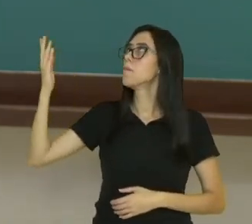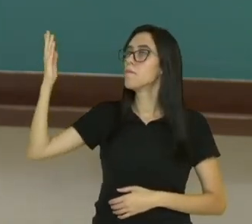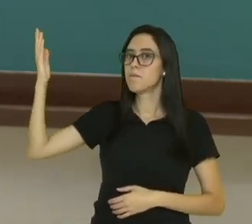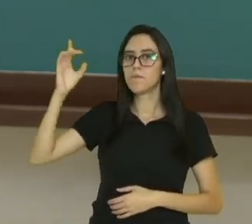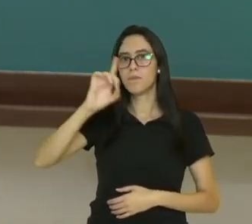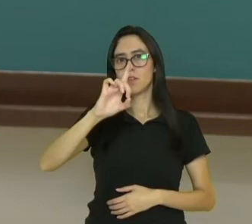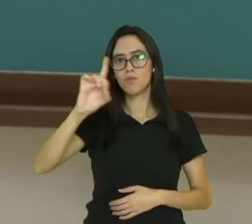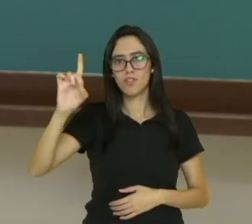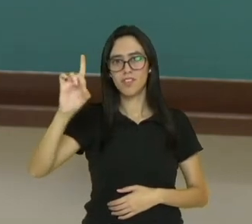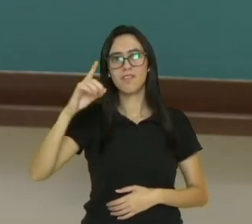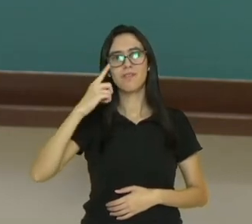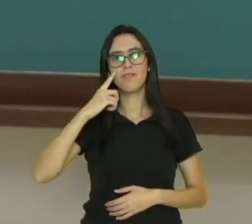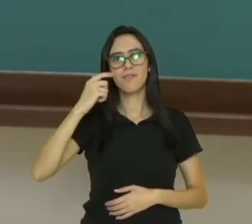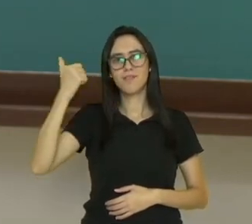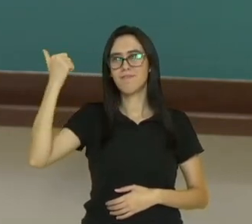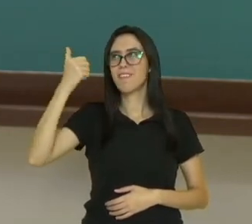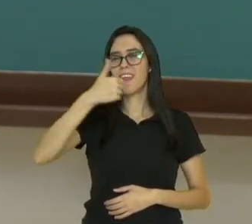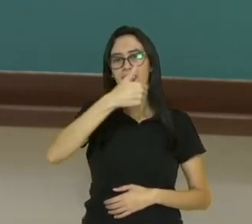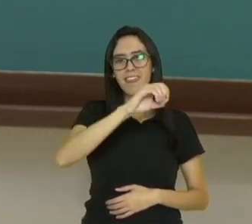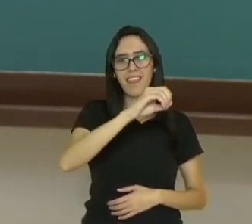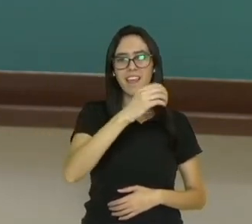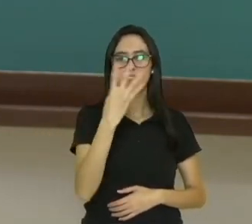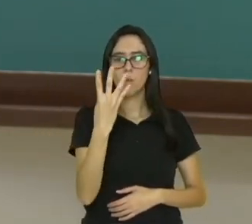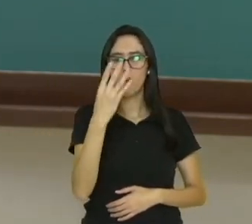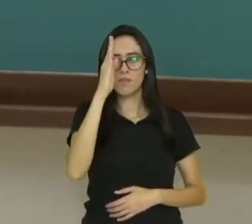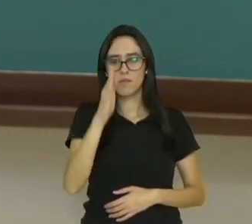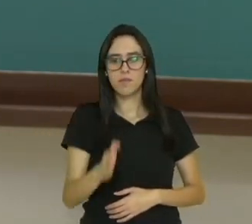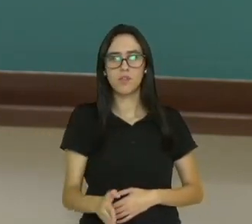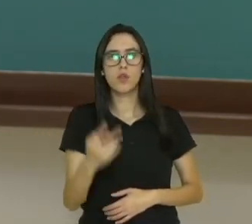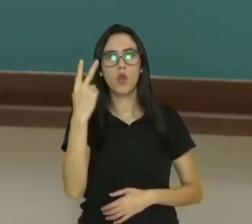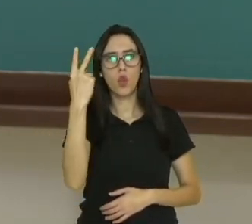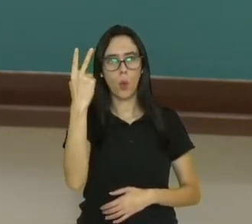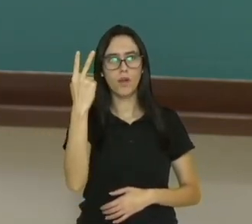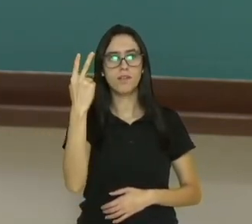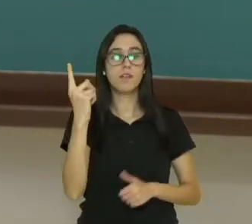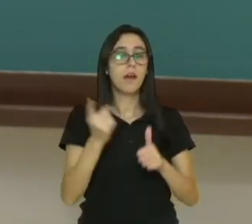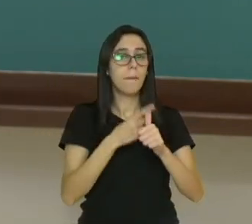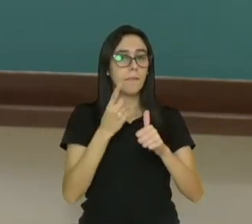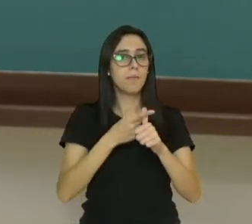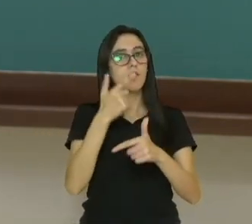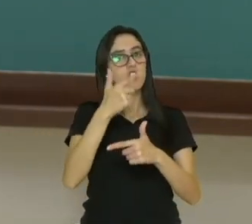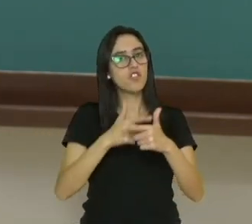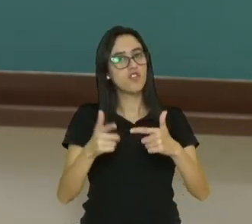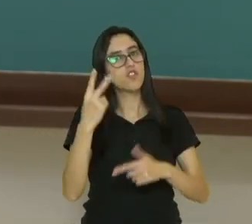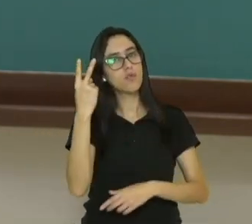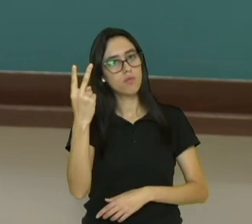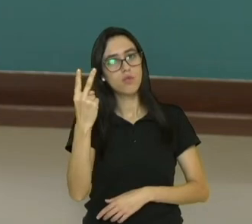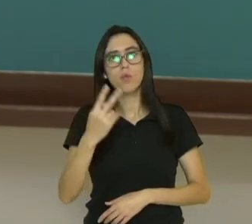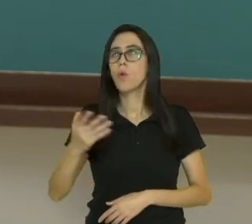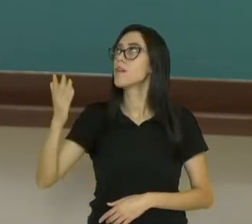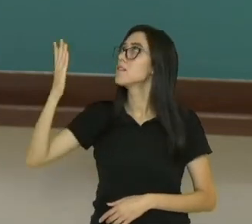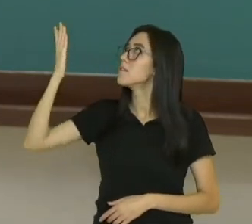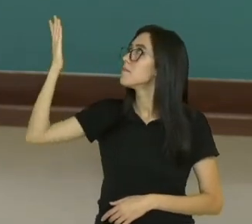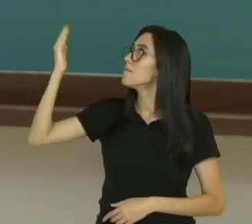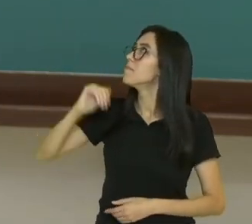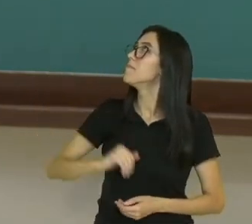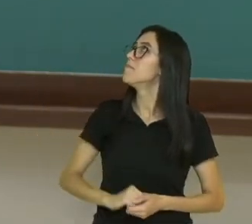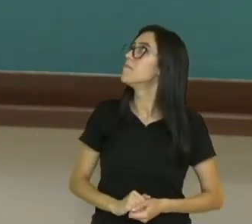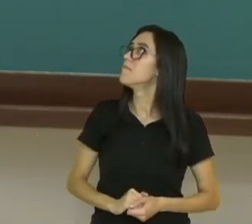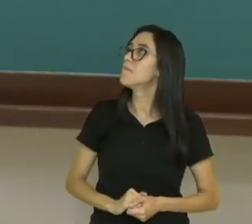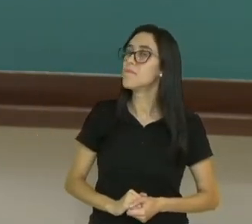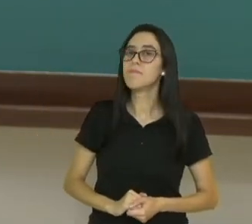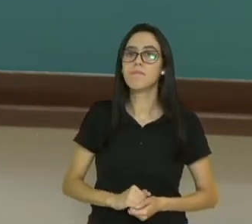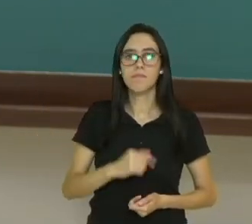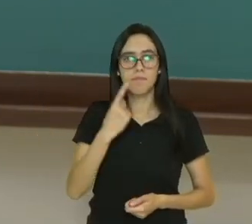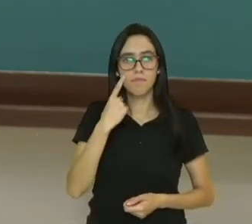direito. O mínimo múltiplo comum entre 10 e 4. Primeiro eu divido por 2, 10 dividido por 2 dá 5,